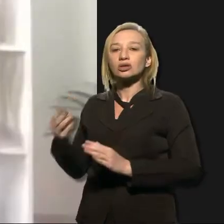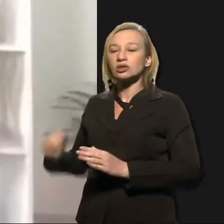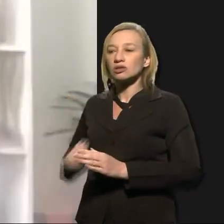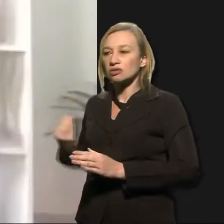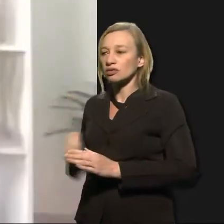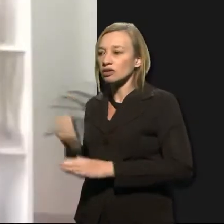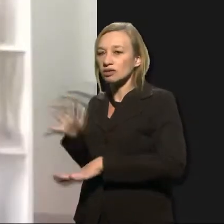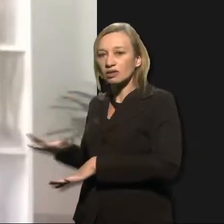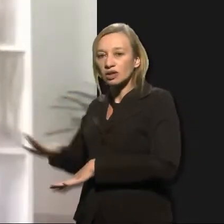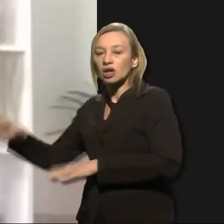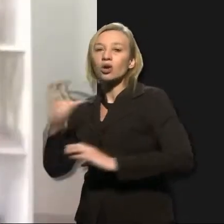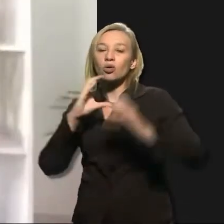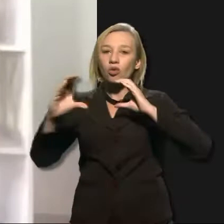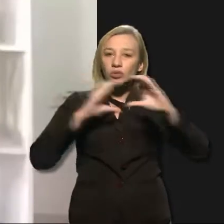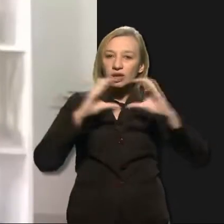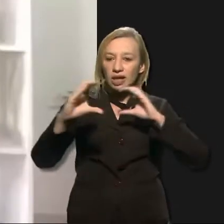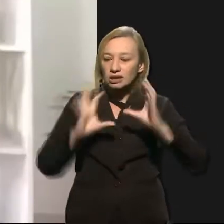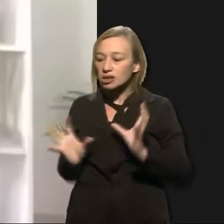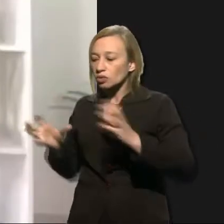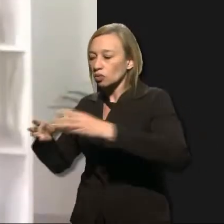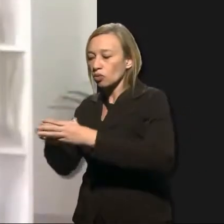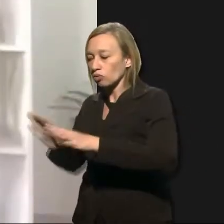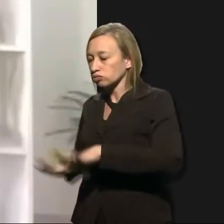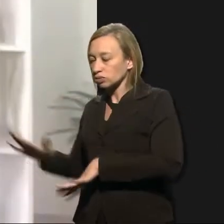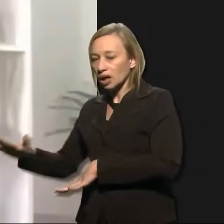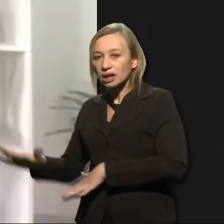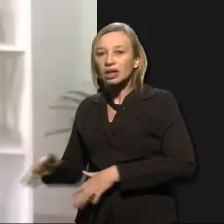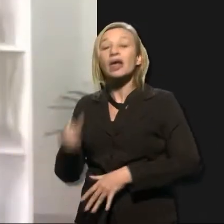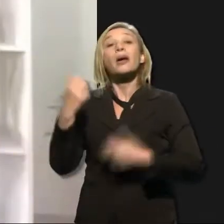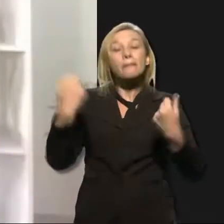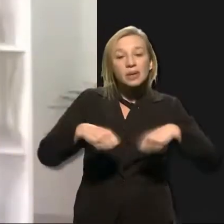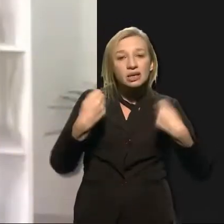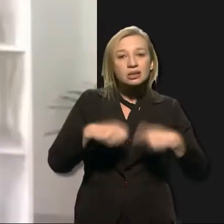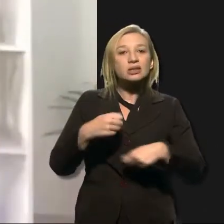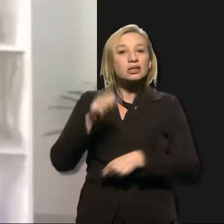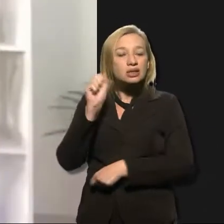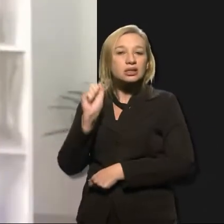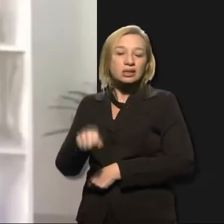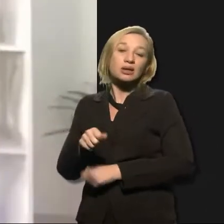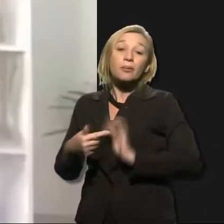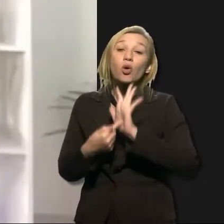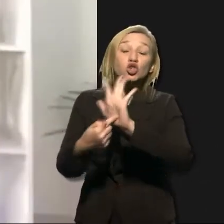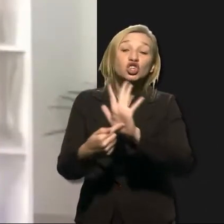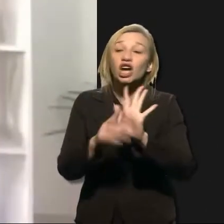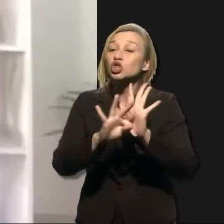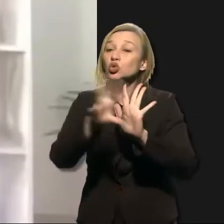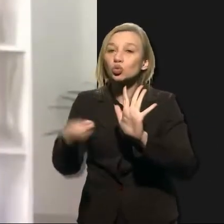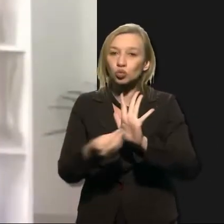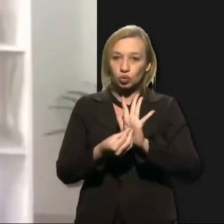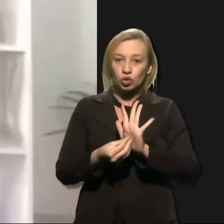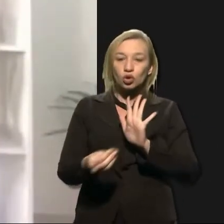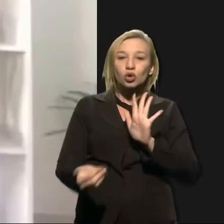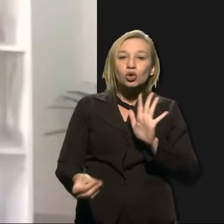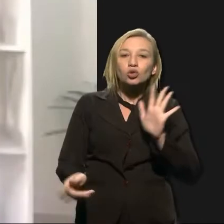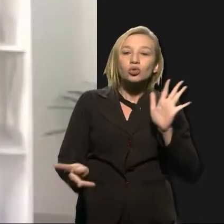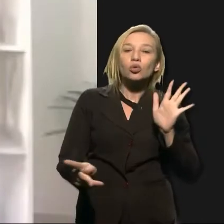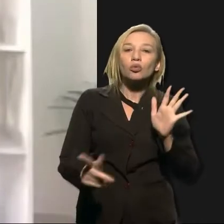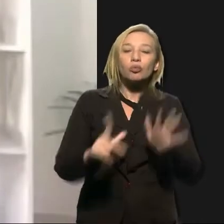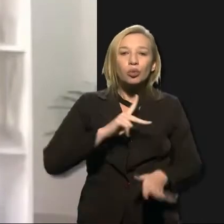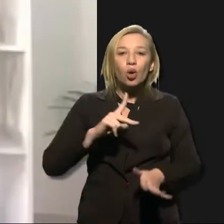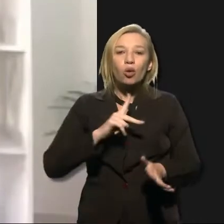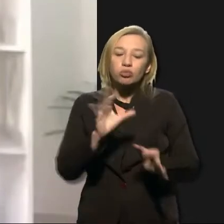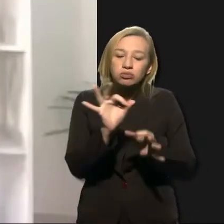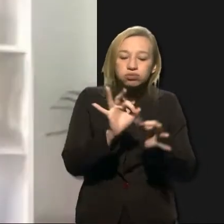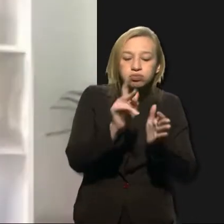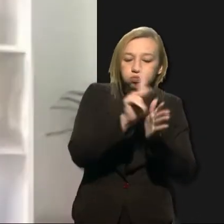os movimentos culturais, os movimentos de comunicação comunitária. A gente precisou pontuar isso